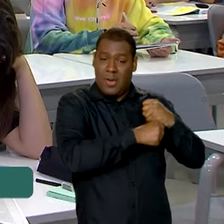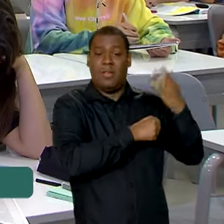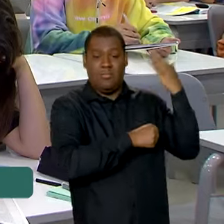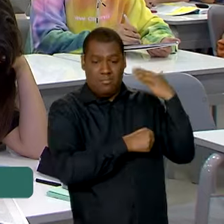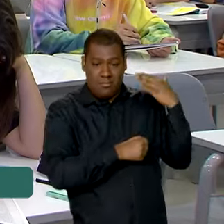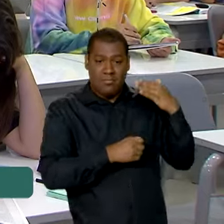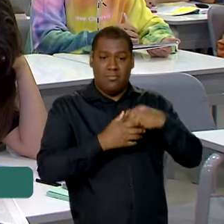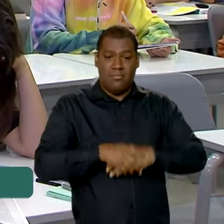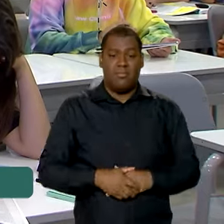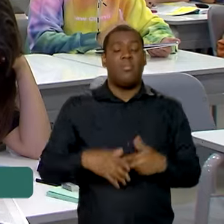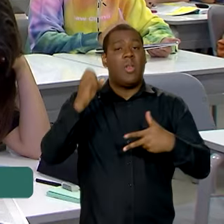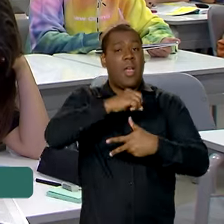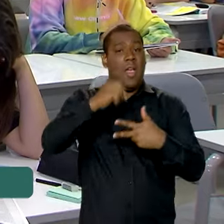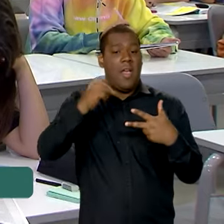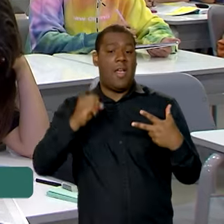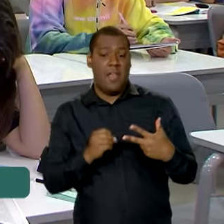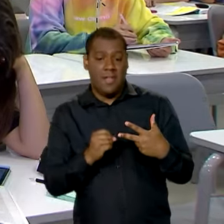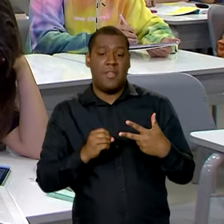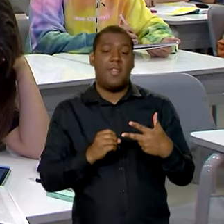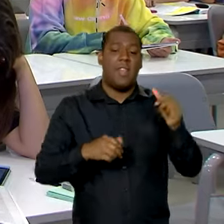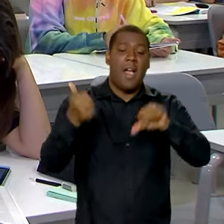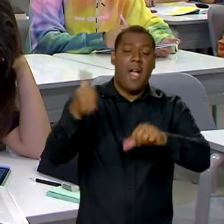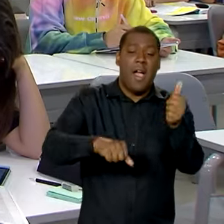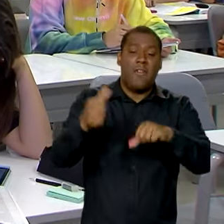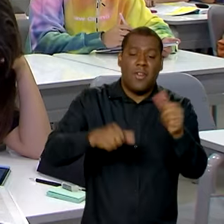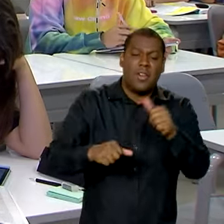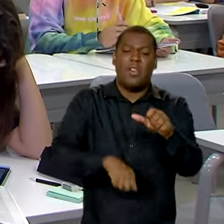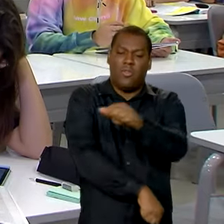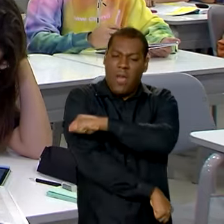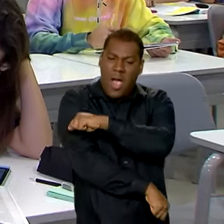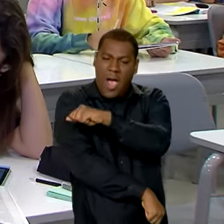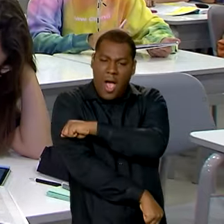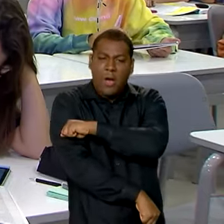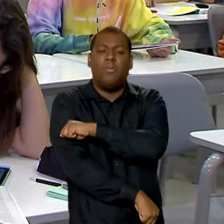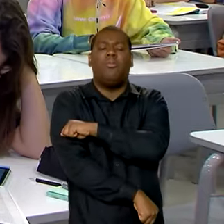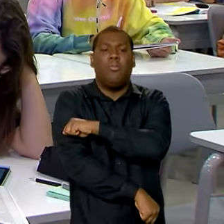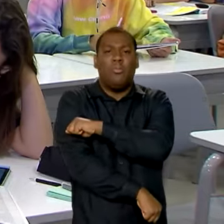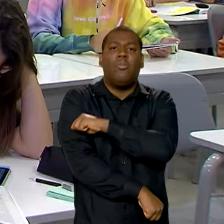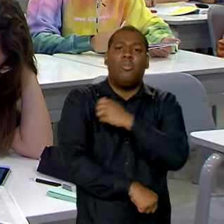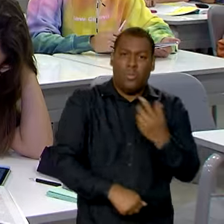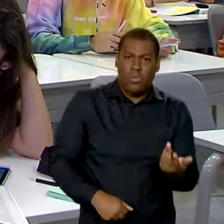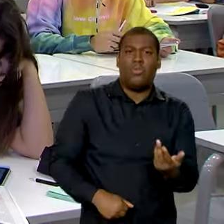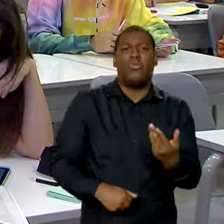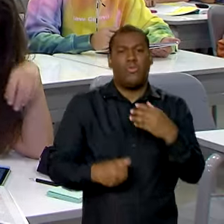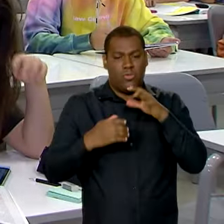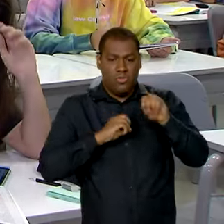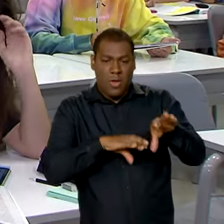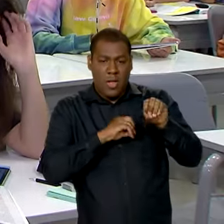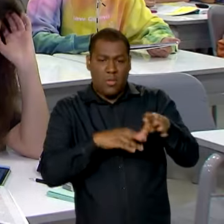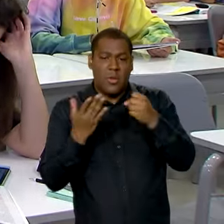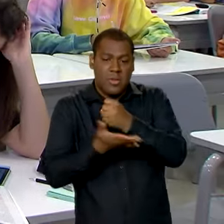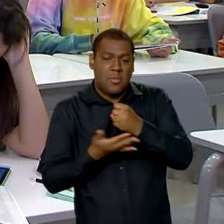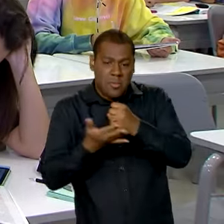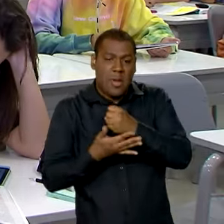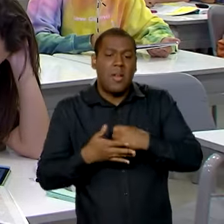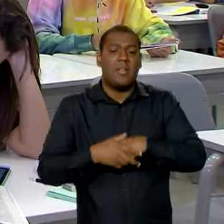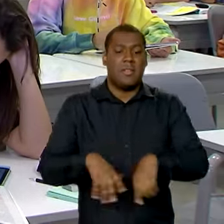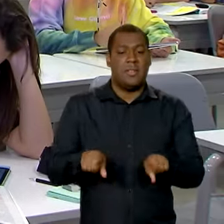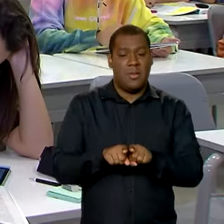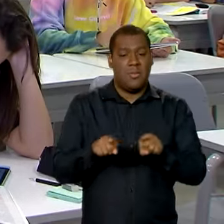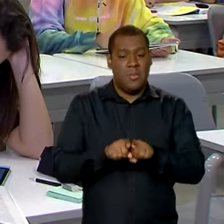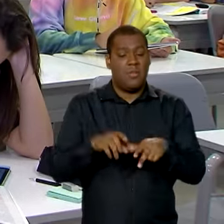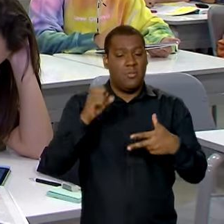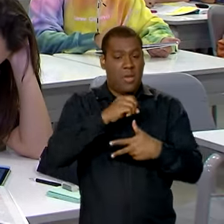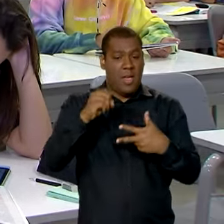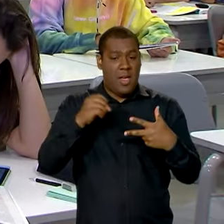O Exame Nacional do Ensino Médio avalia o desempenho dos estudantes ao final da educação básica. O Enem também é a principal